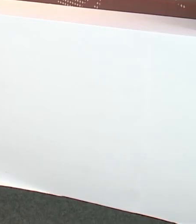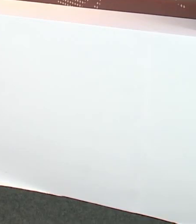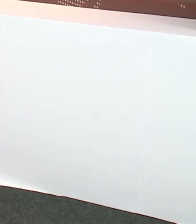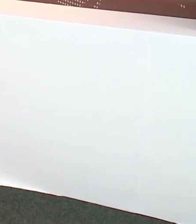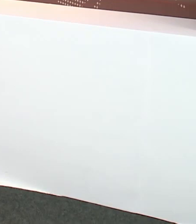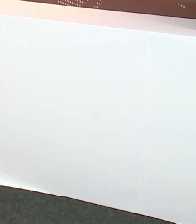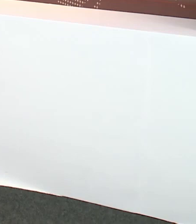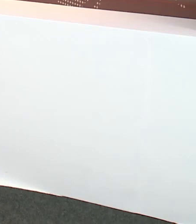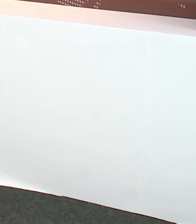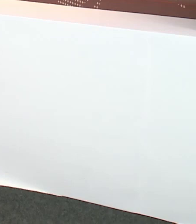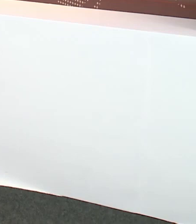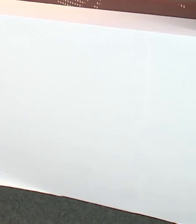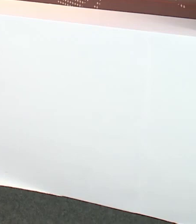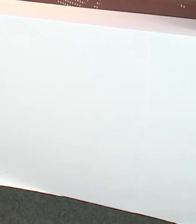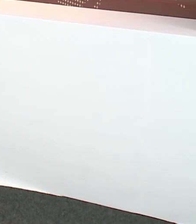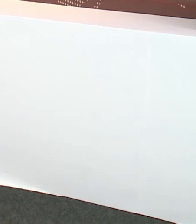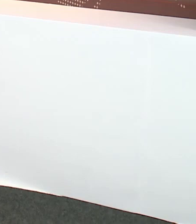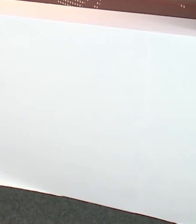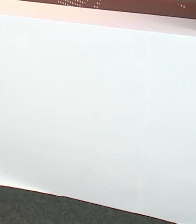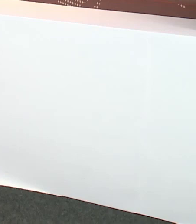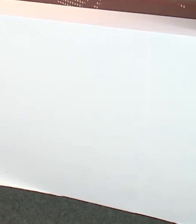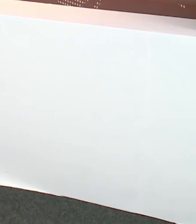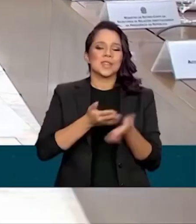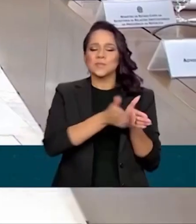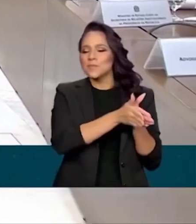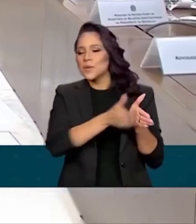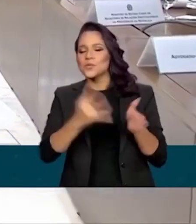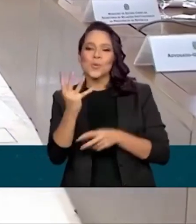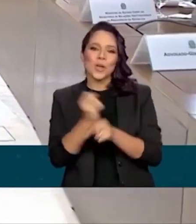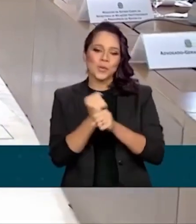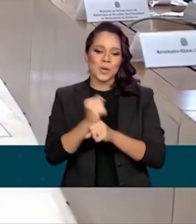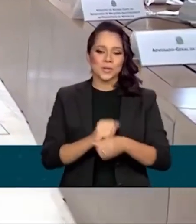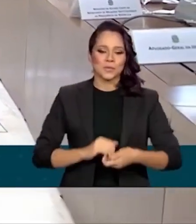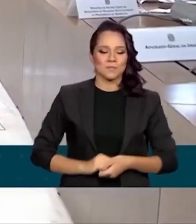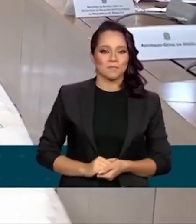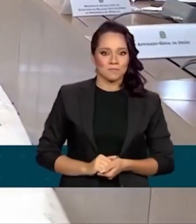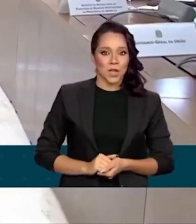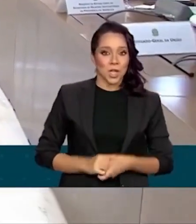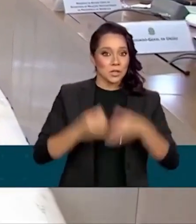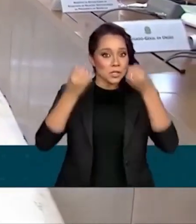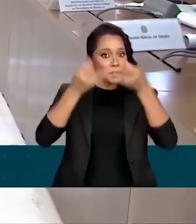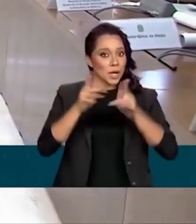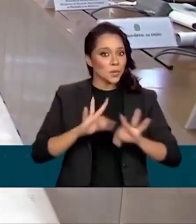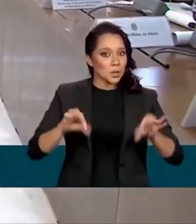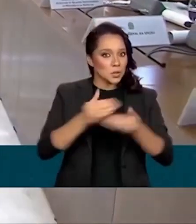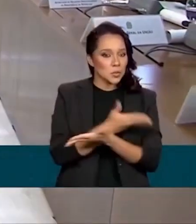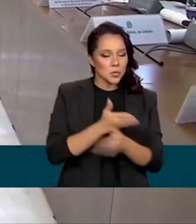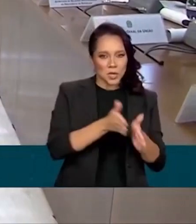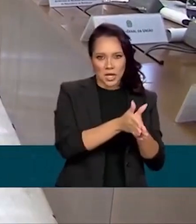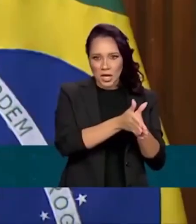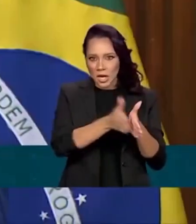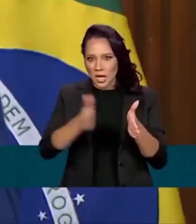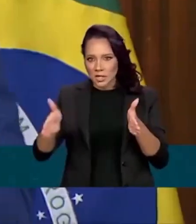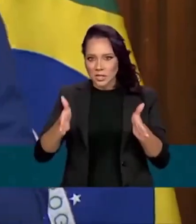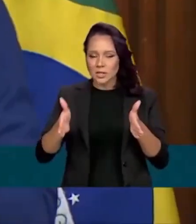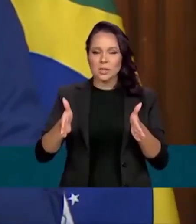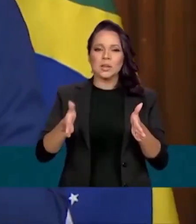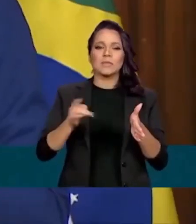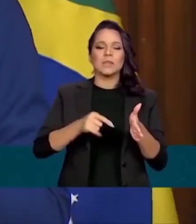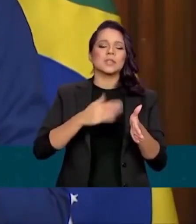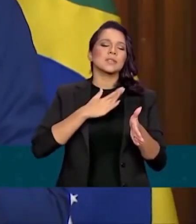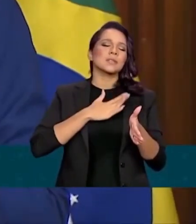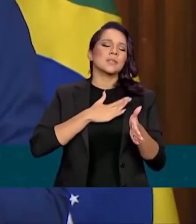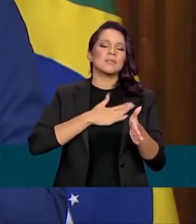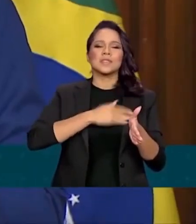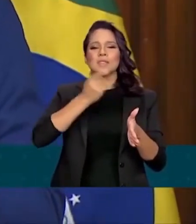países desenvolvidos com justiça social. Eu tenho dito para todo mundo que esse será o mandato da minha